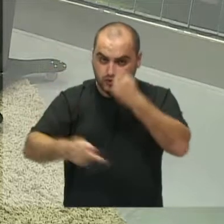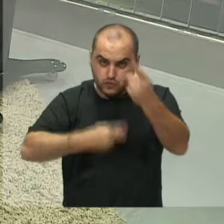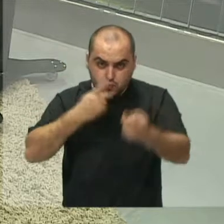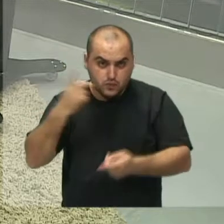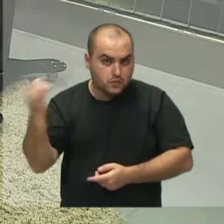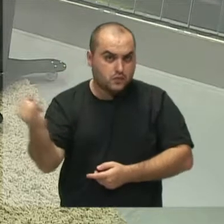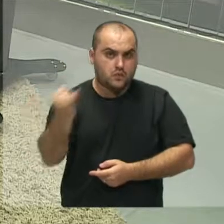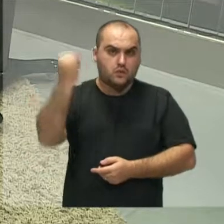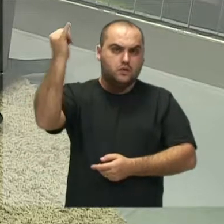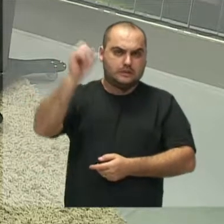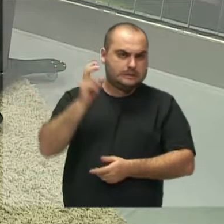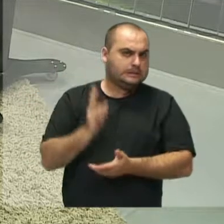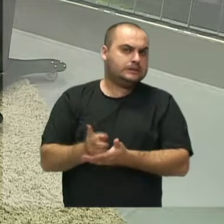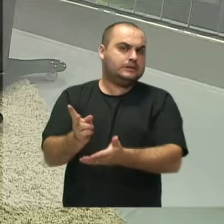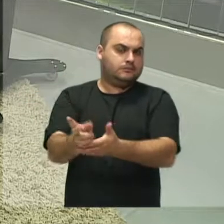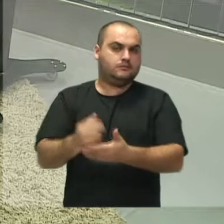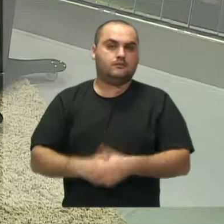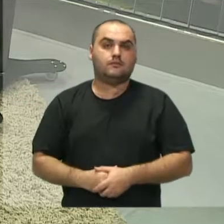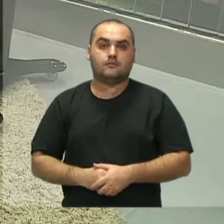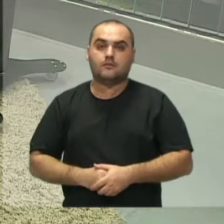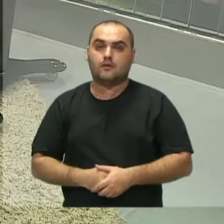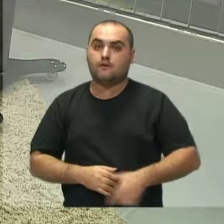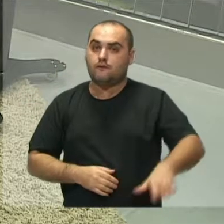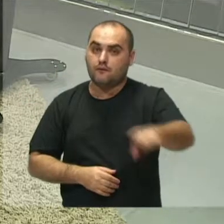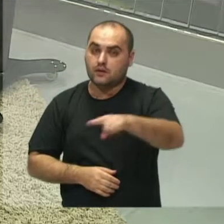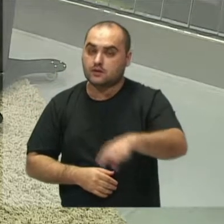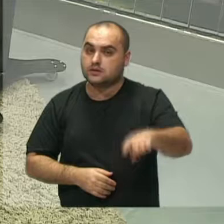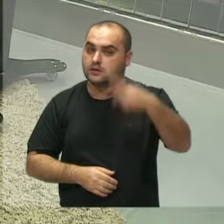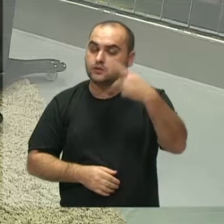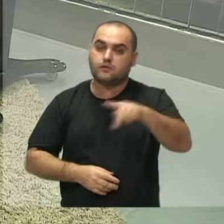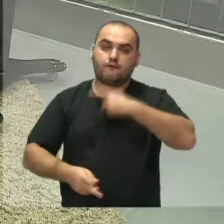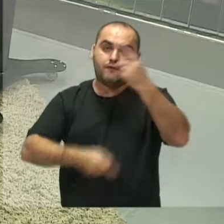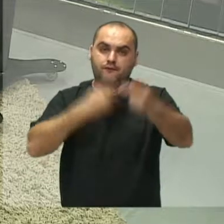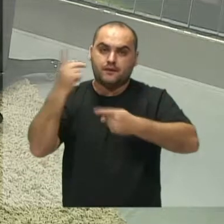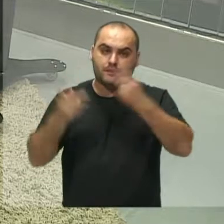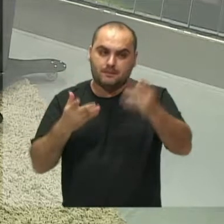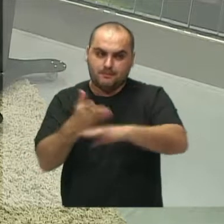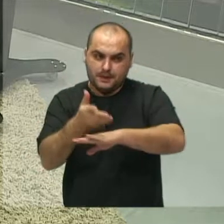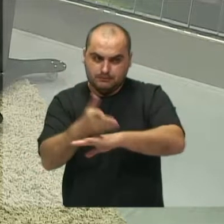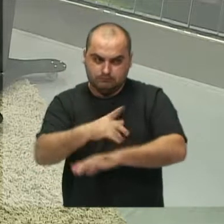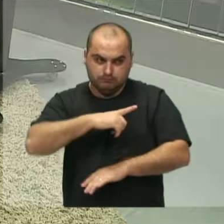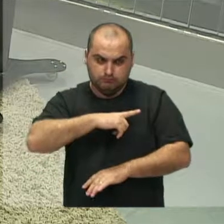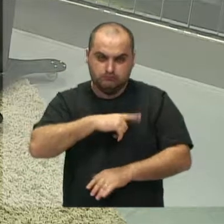né? Inclusive você traz nas suas falas e participações.